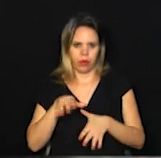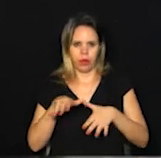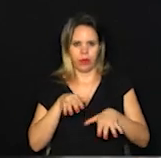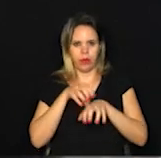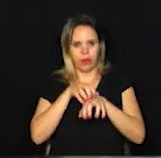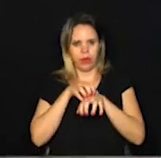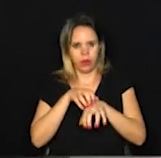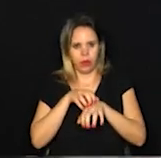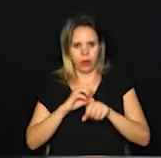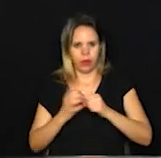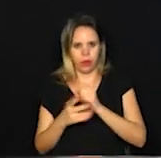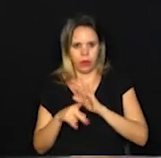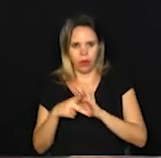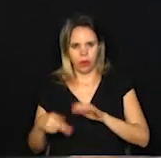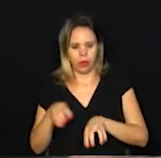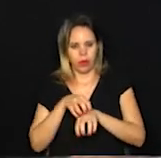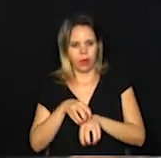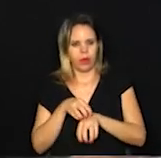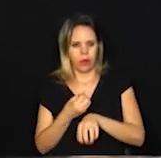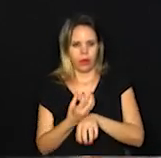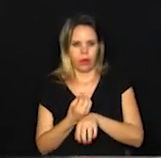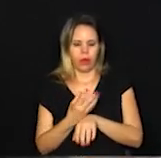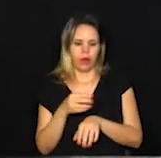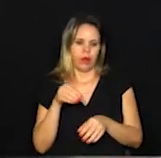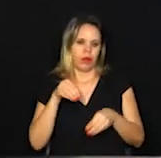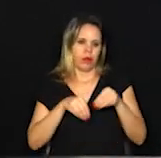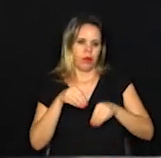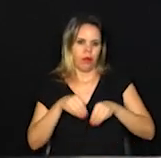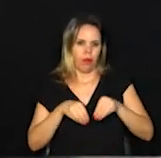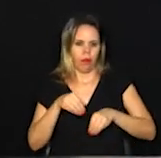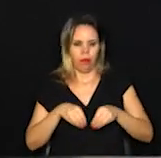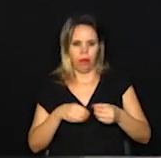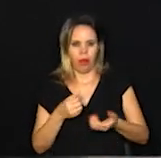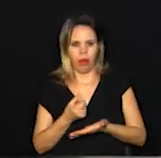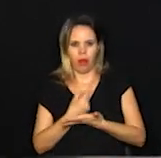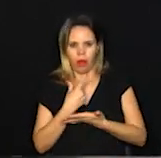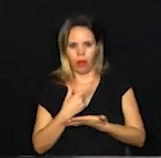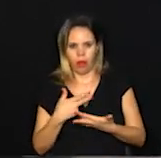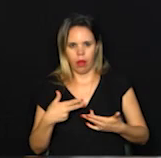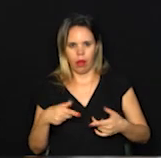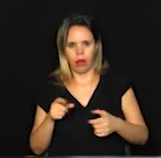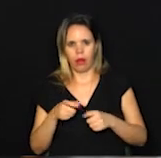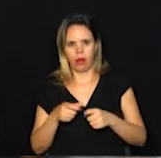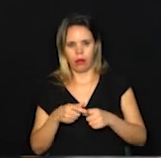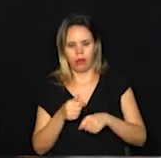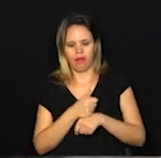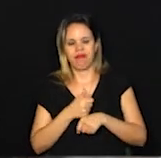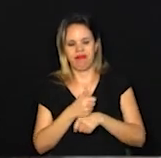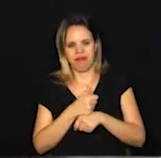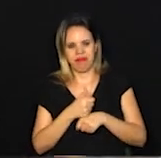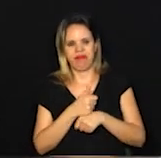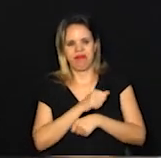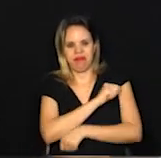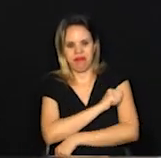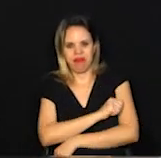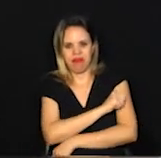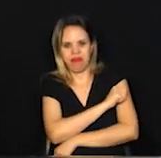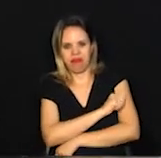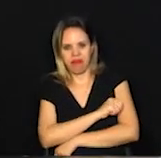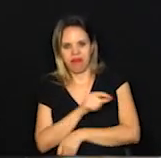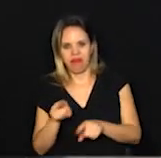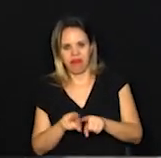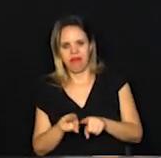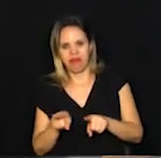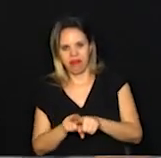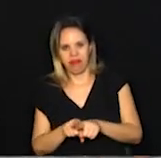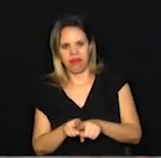de Covid, que é uma ambulância, montamos uma farmácia, um médico, um enfermeiro e também